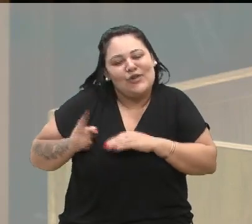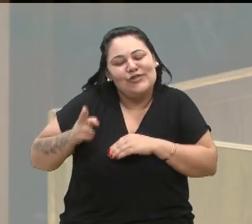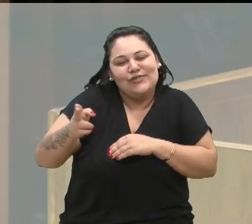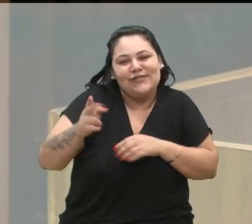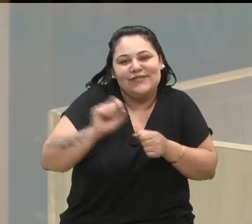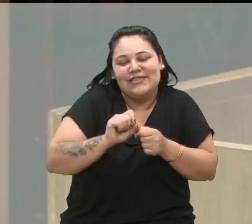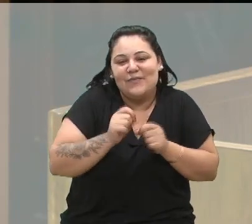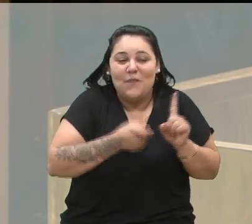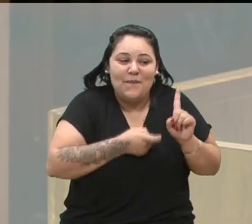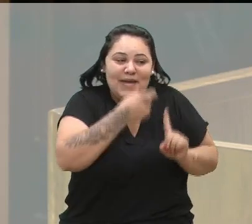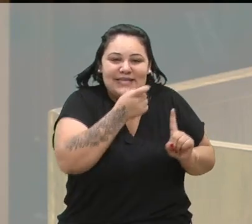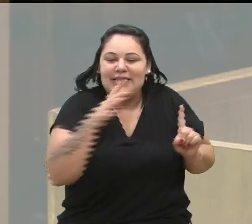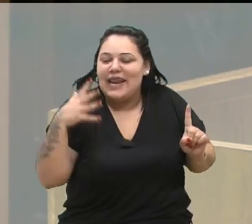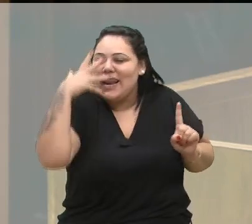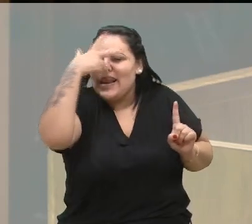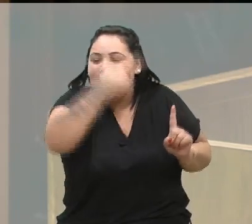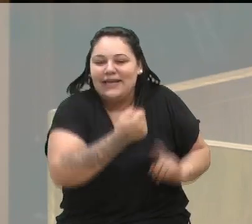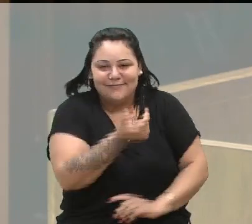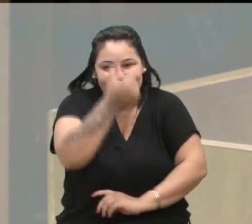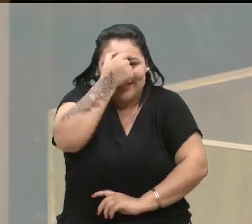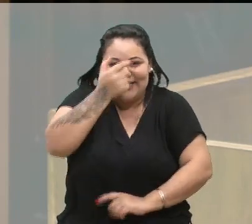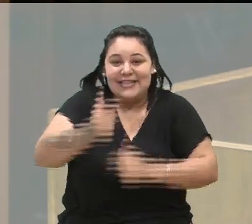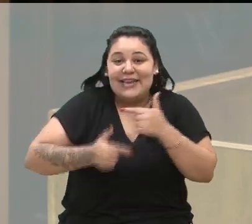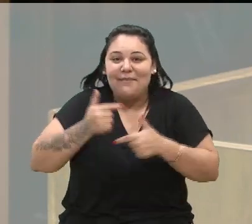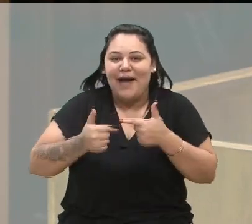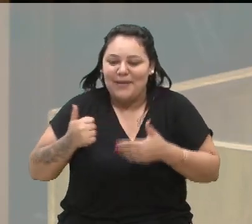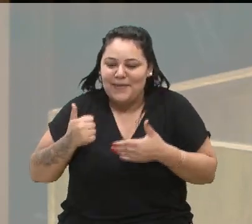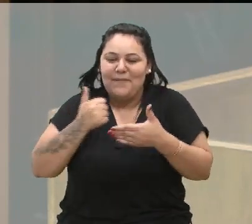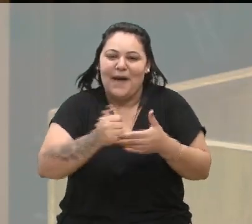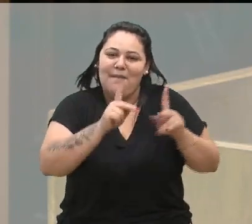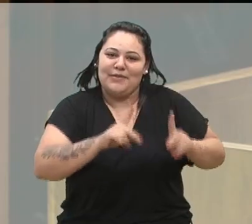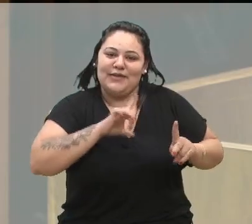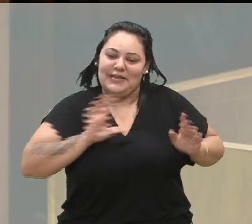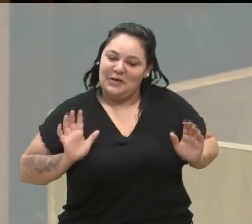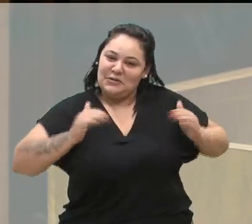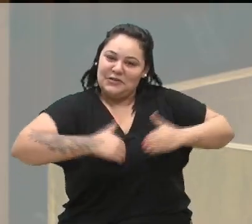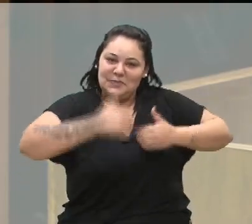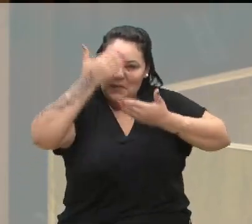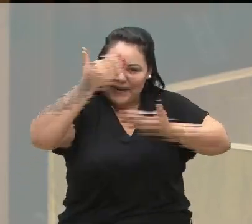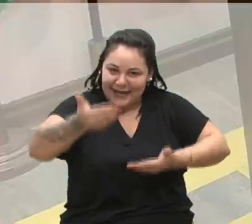muito lindo de conscientização e trabalho em prol das pessoas com TEA. Muito obrigada.